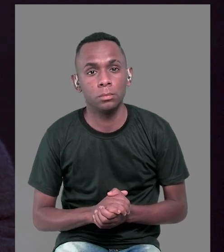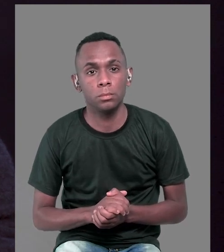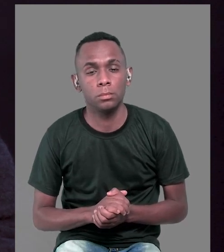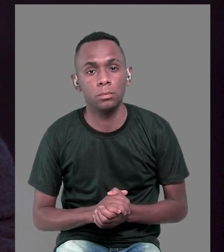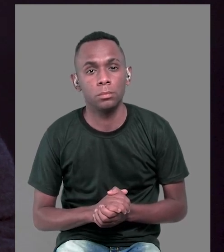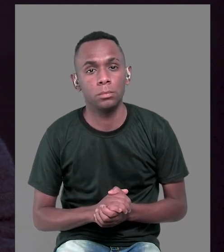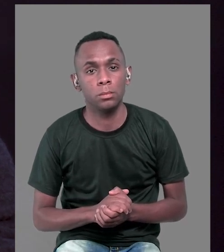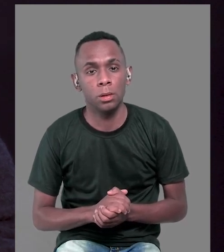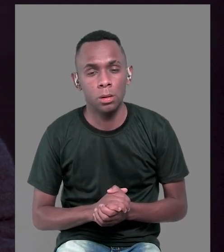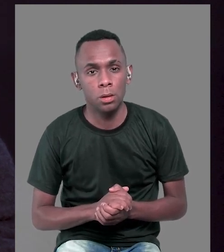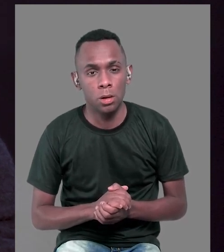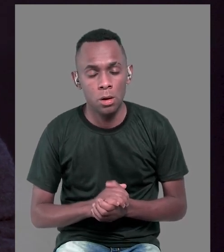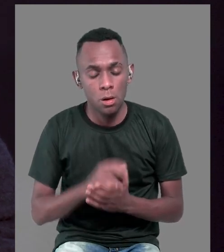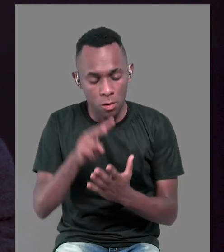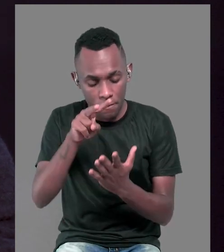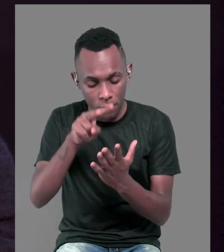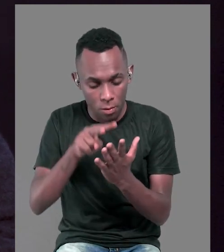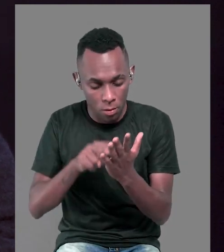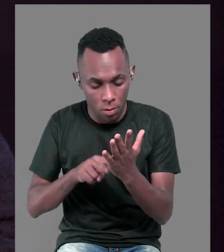Vou ler a pergunta para vocês.